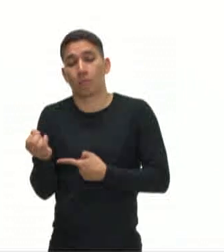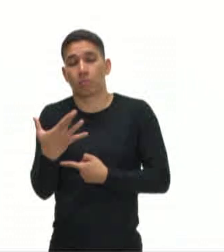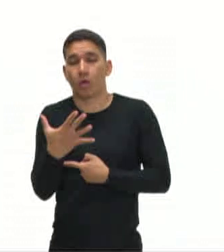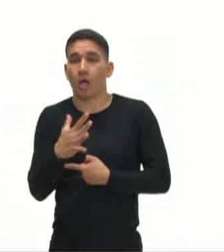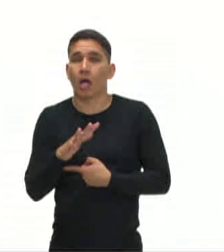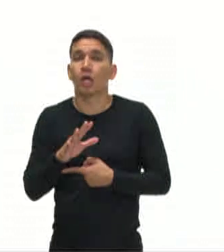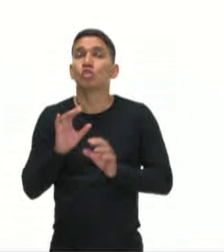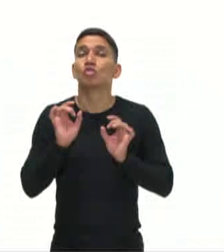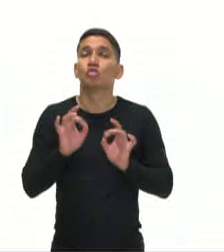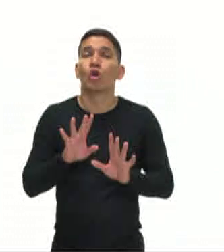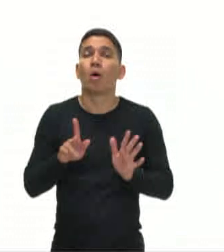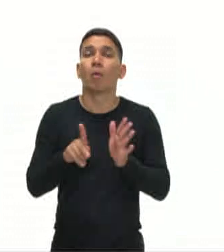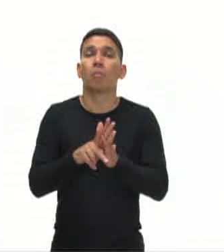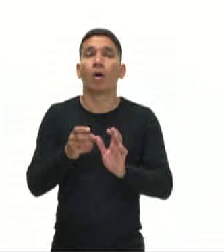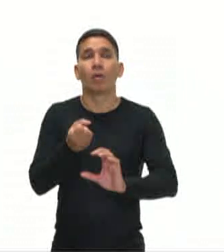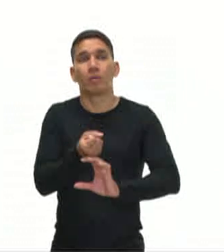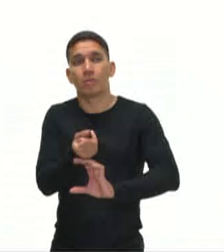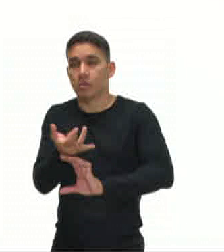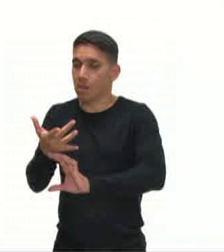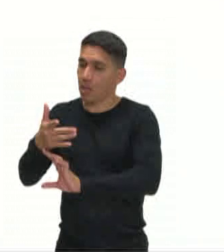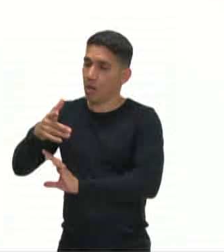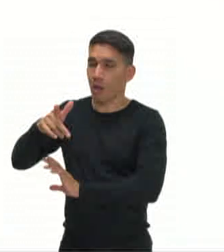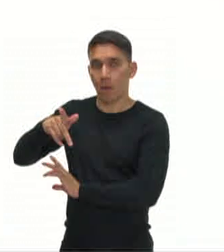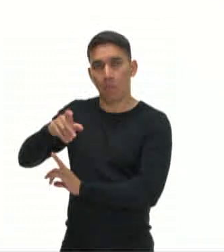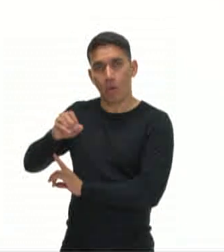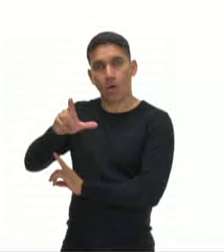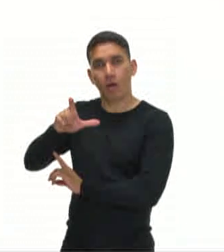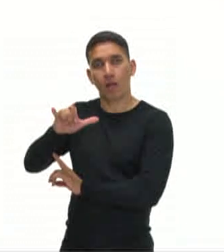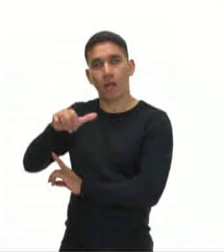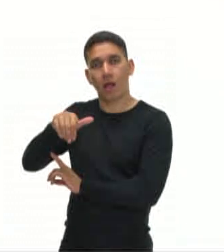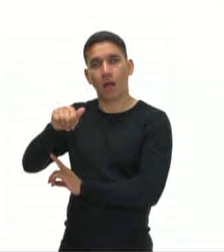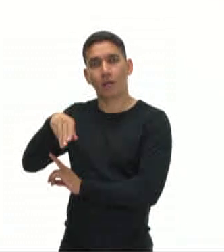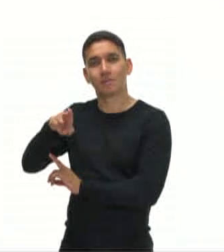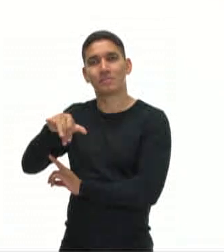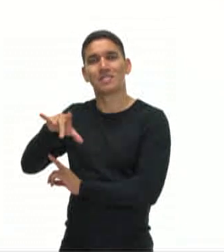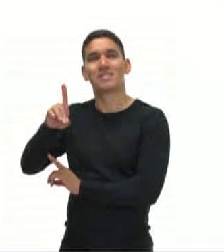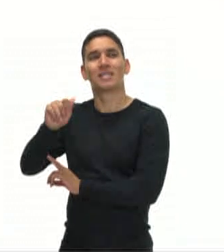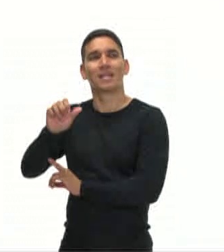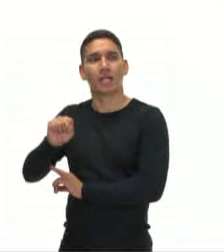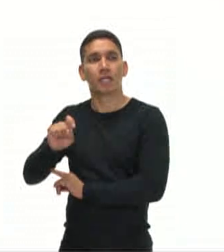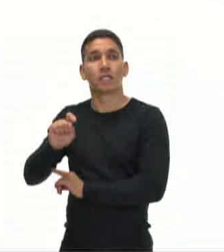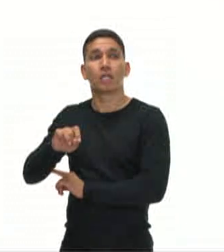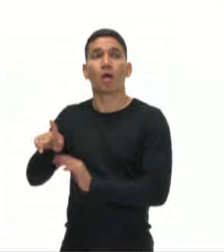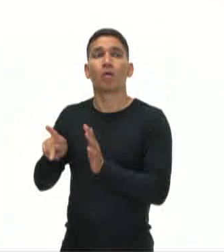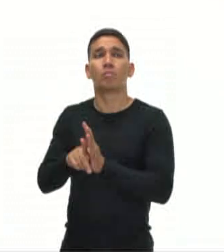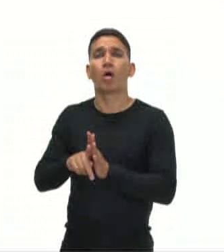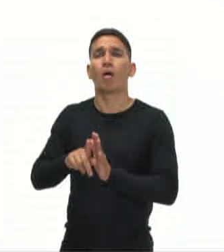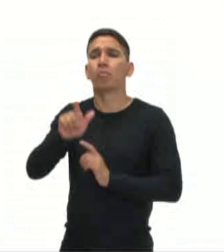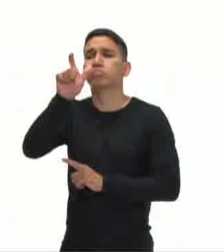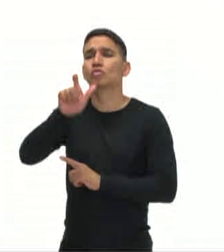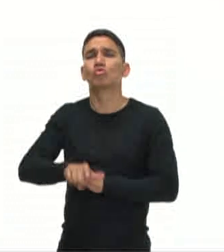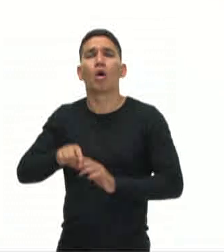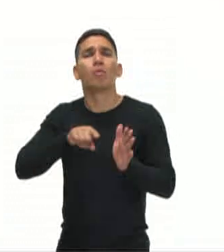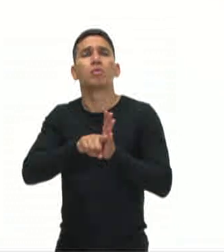família das poliamidas, sintetizado pelo químico americano Wallace Hume em